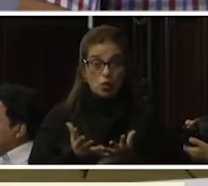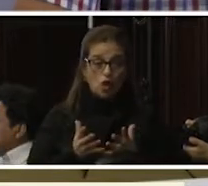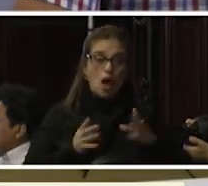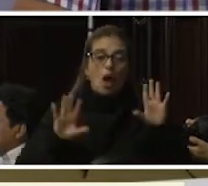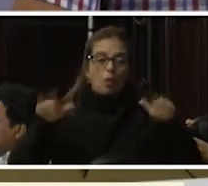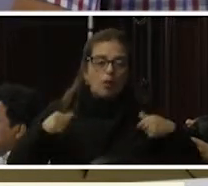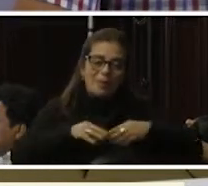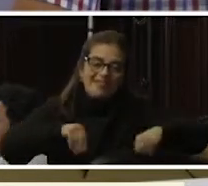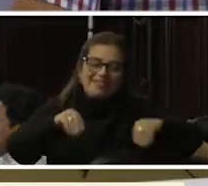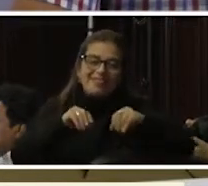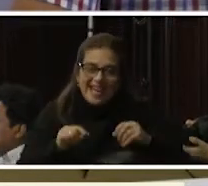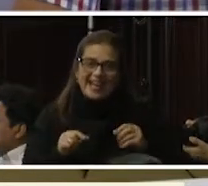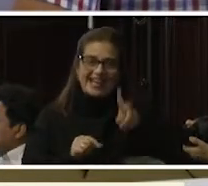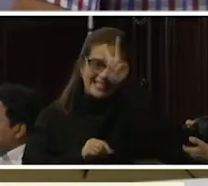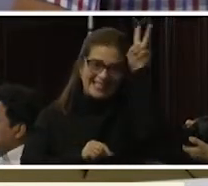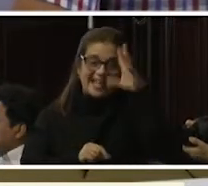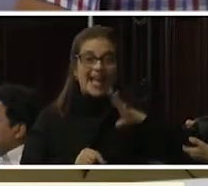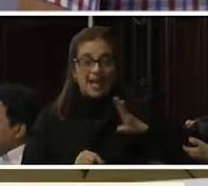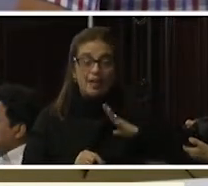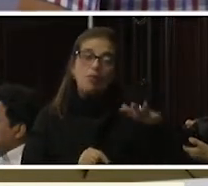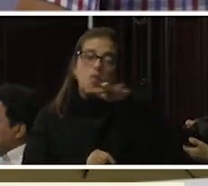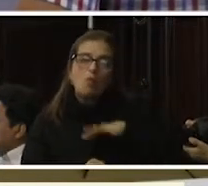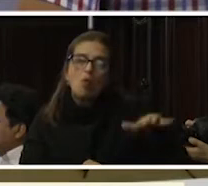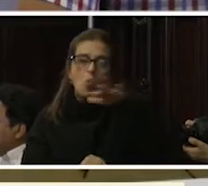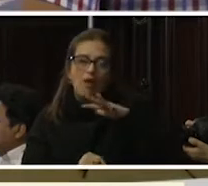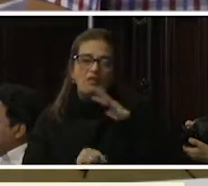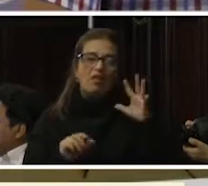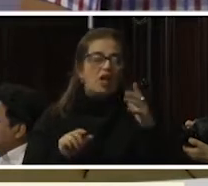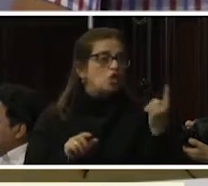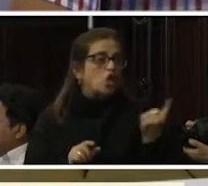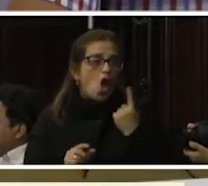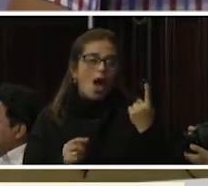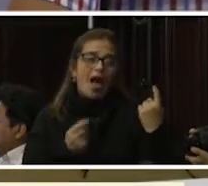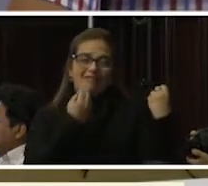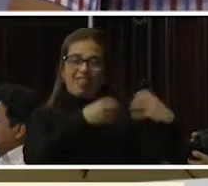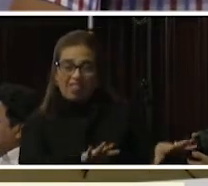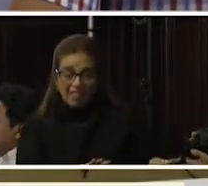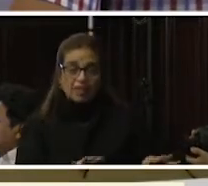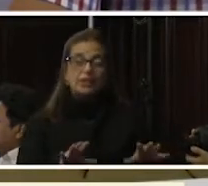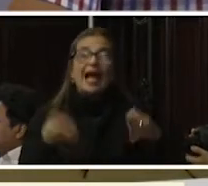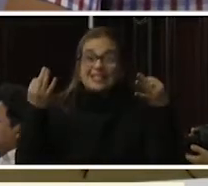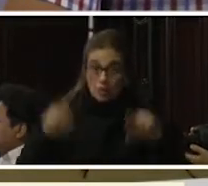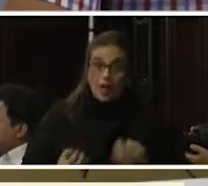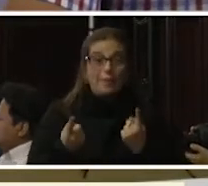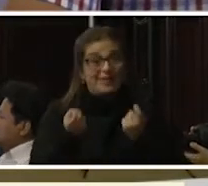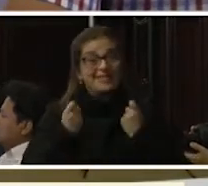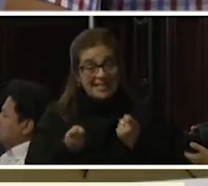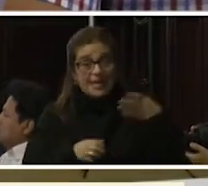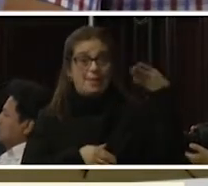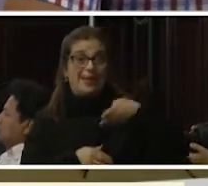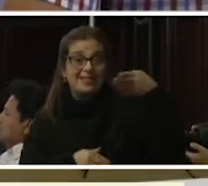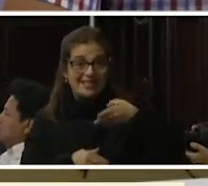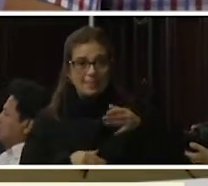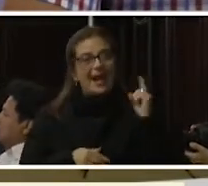presença confirmada dos povos indígenas isolados e assegurar e ampliar a participação dos